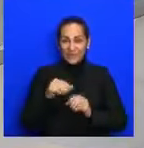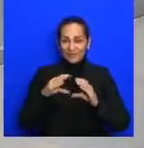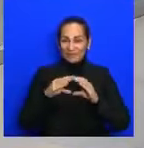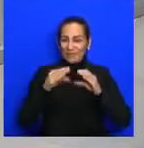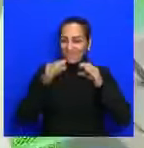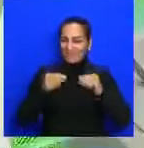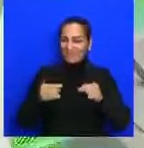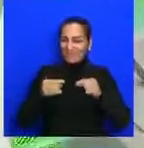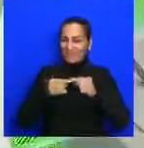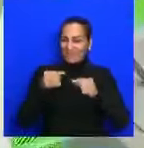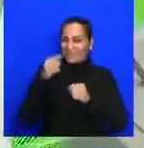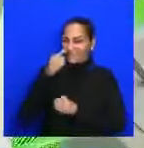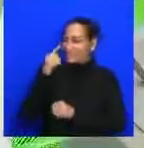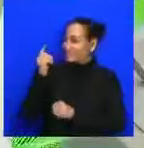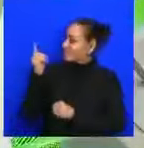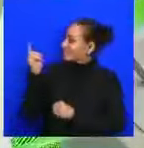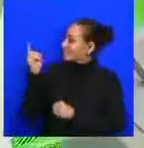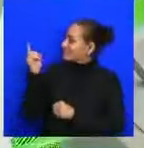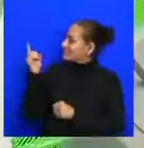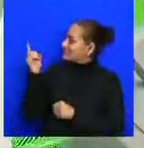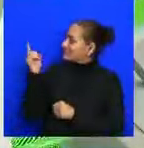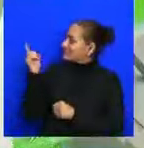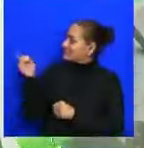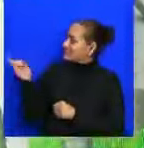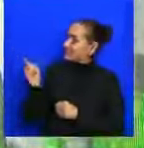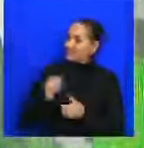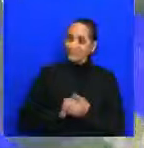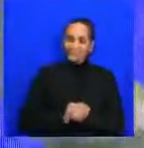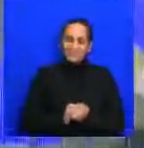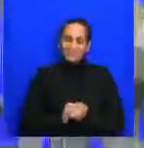bolas posicionadas, valendo.